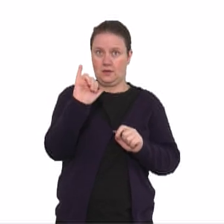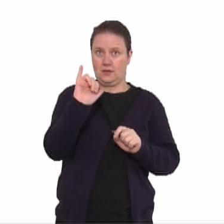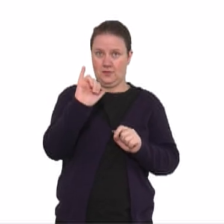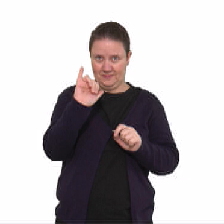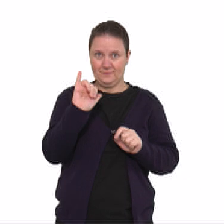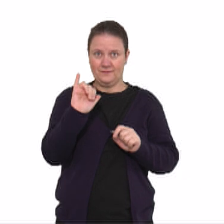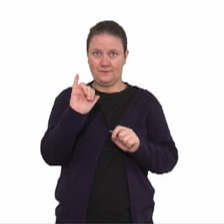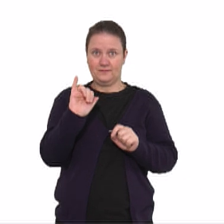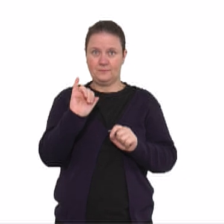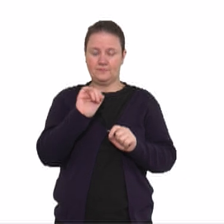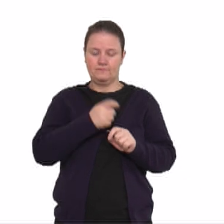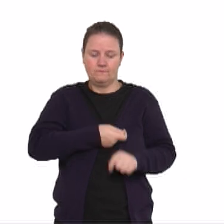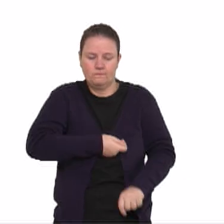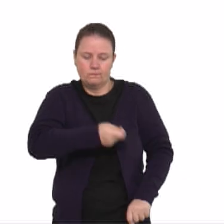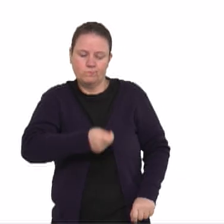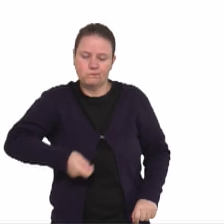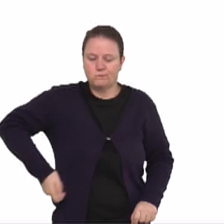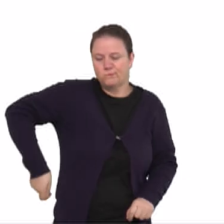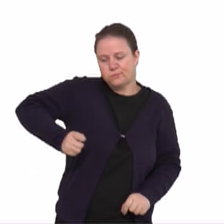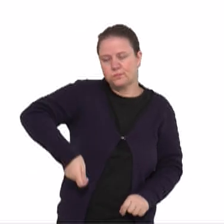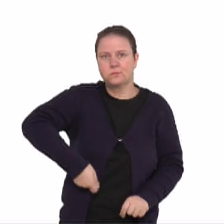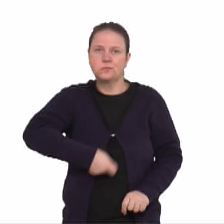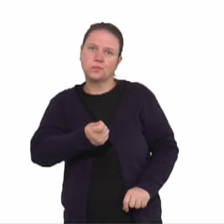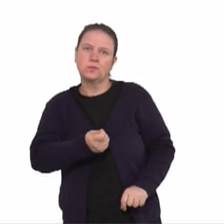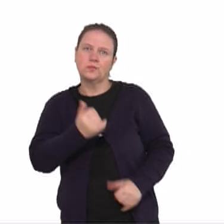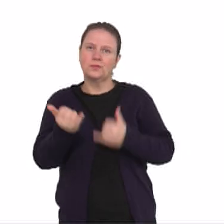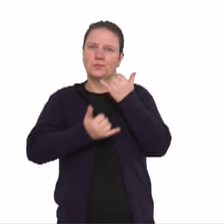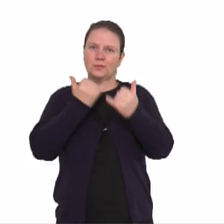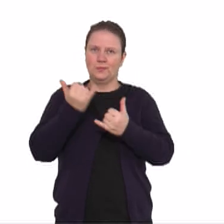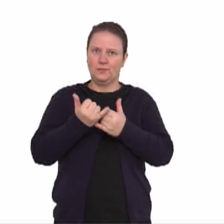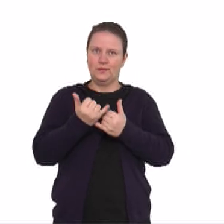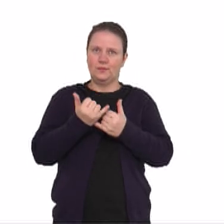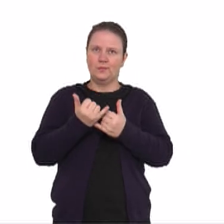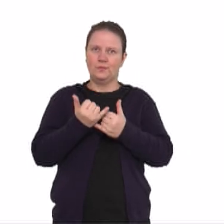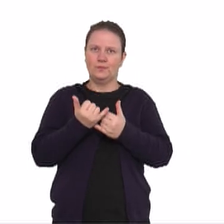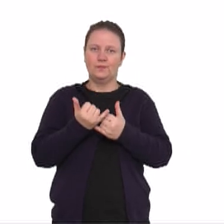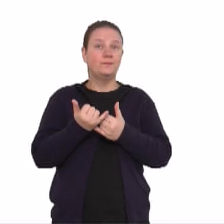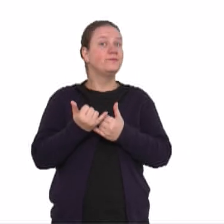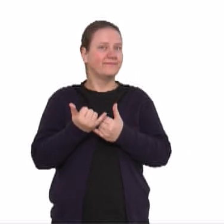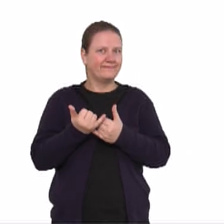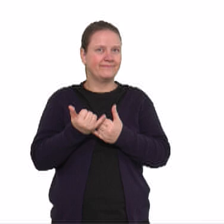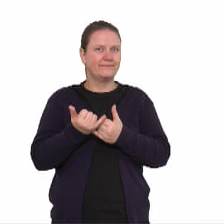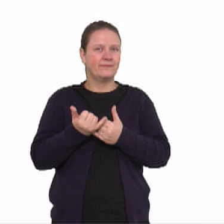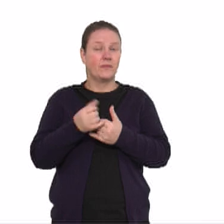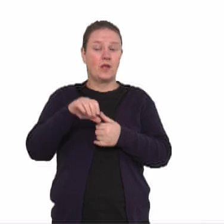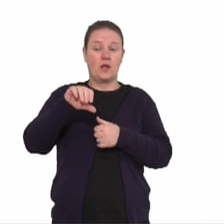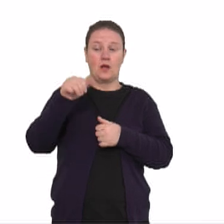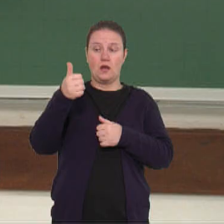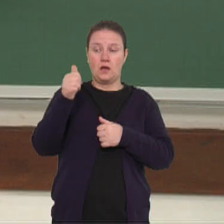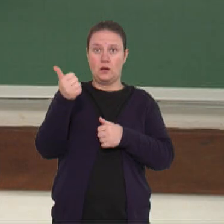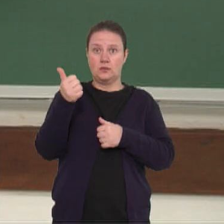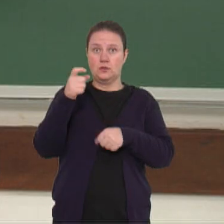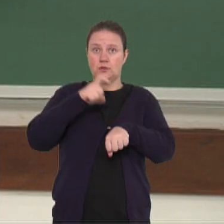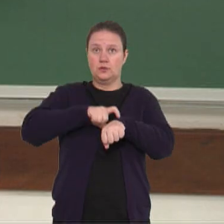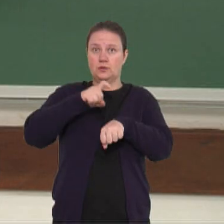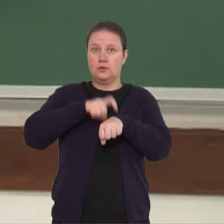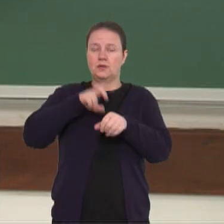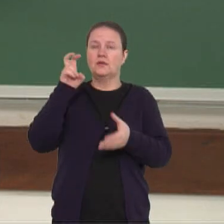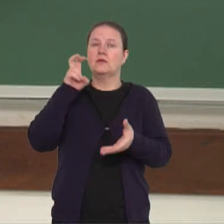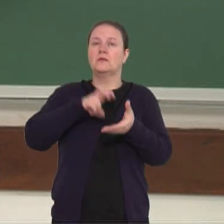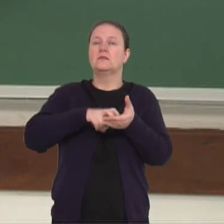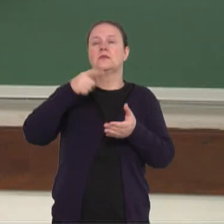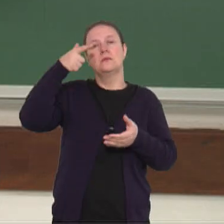tennis, jogando tênis, at 11 a.m. yesterday. Às 11 da manhã ontem.